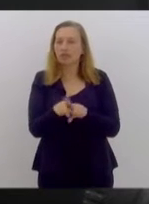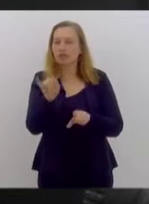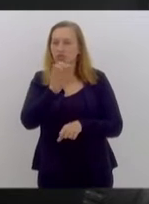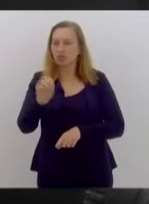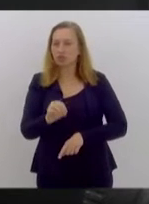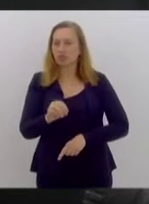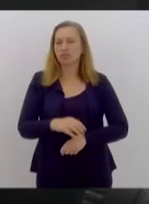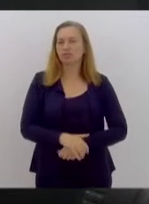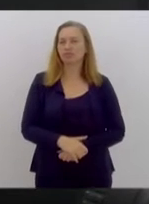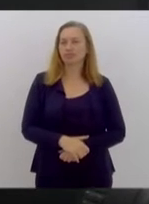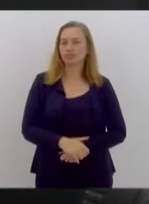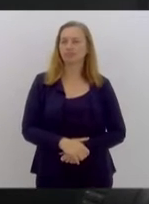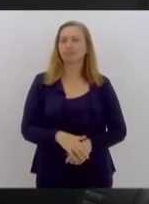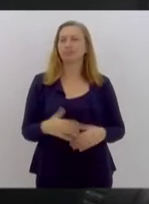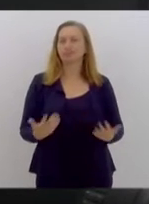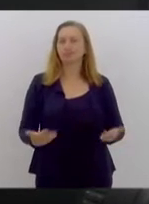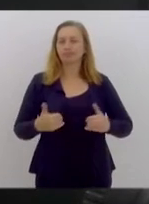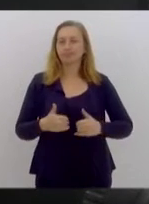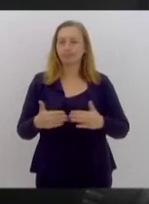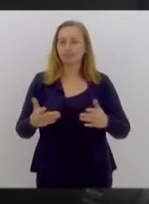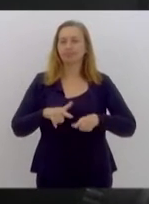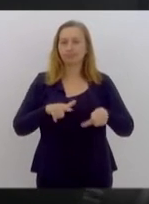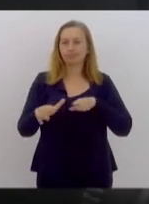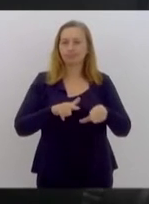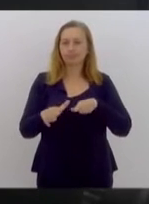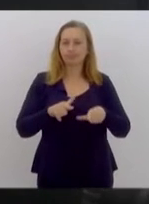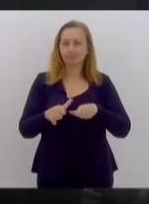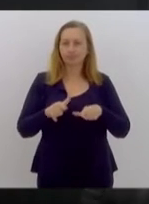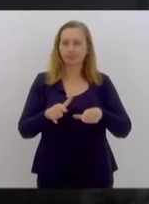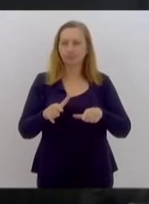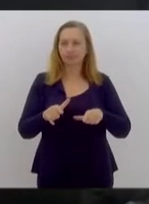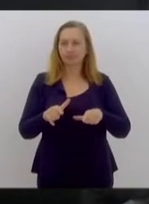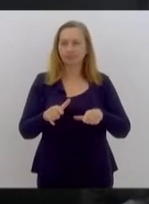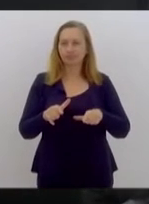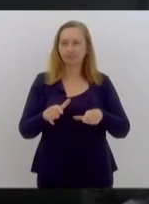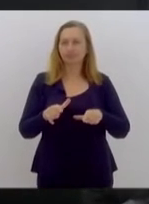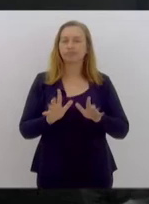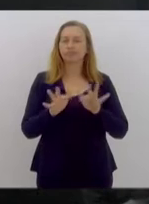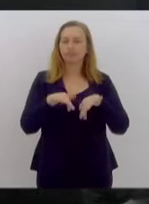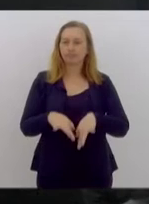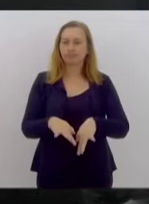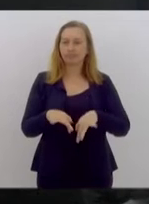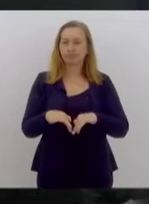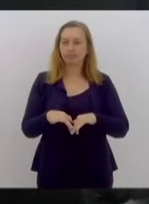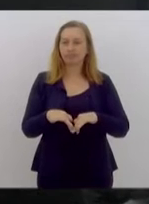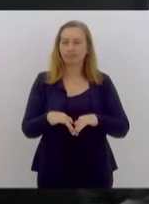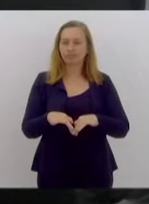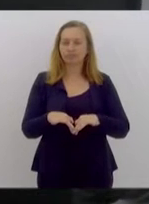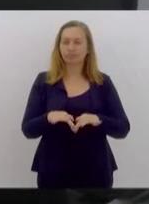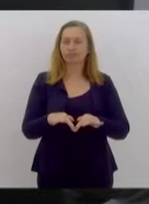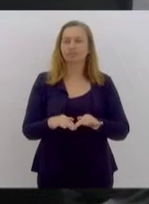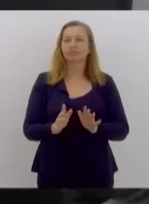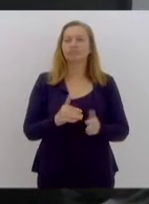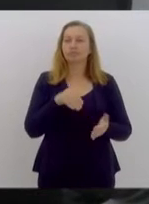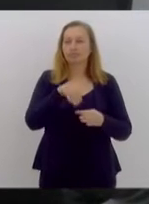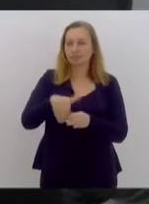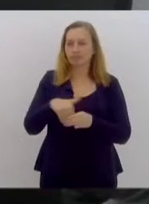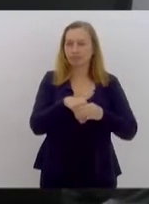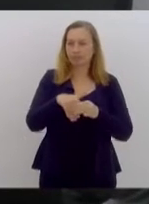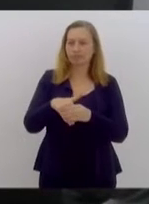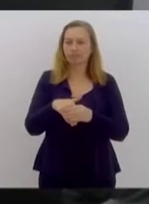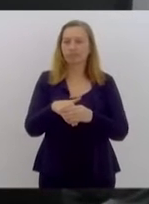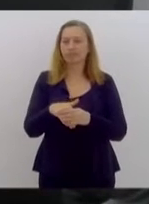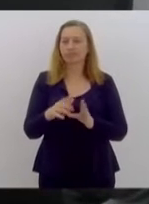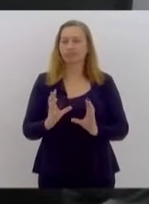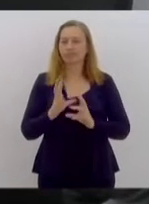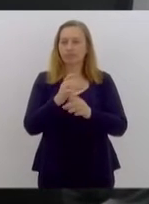Lins então eu dou por aberto os trabalhos da segunda sessão da Sessão de encerramento com a votação da redação final do relatório da conclusão da